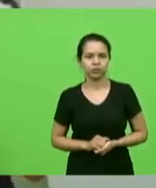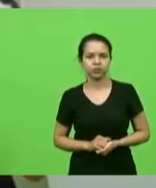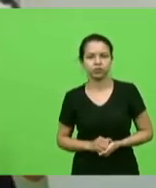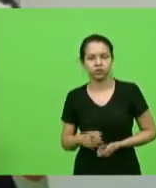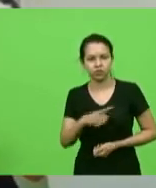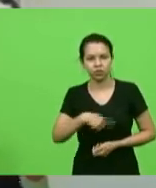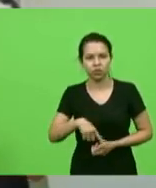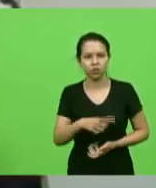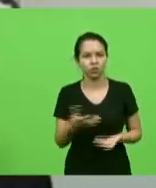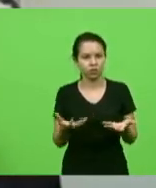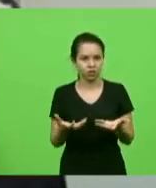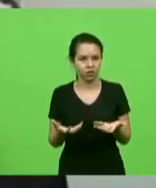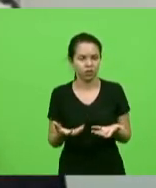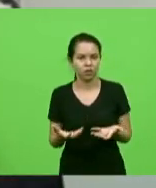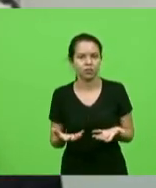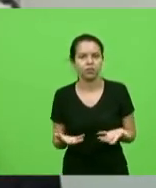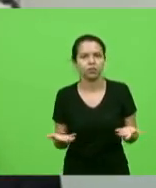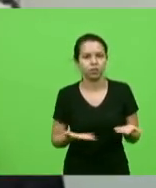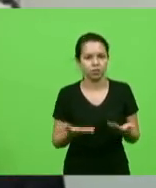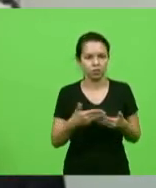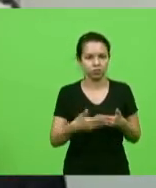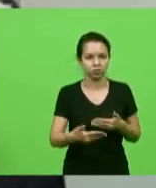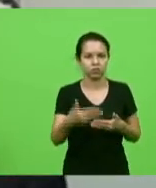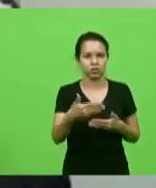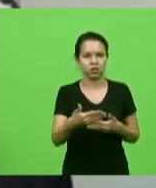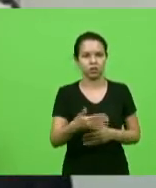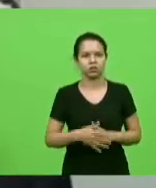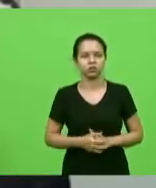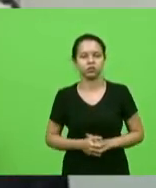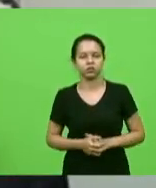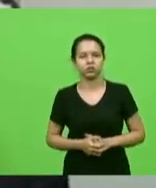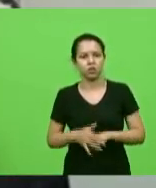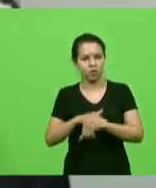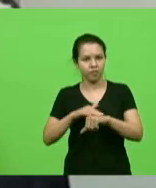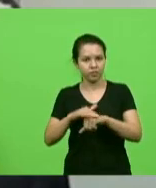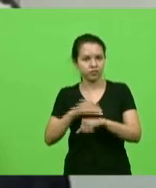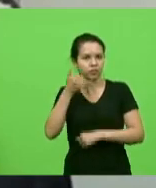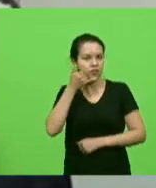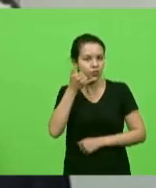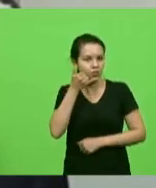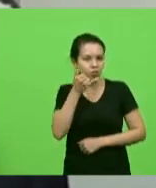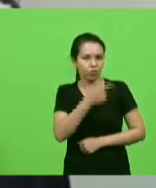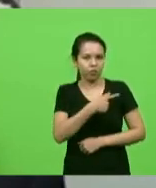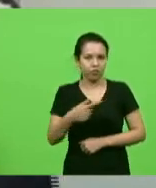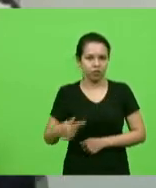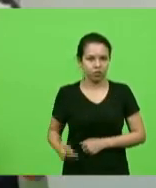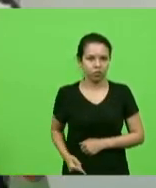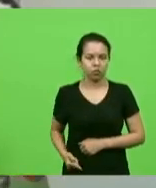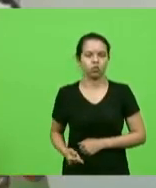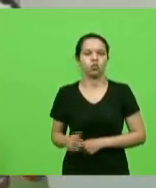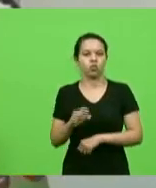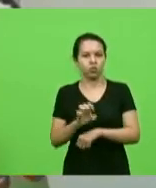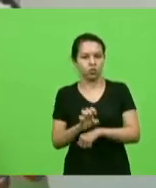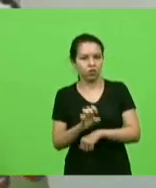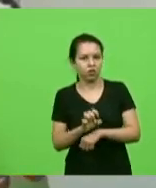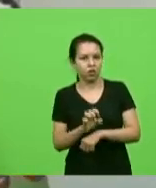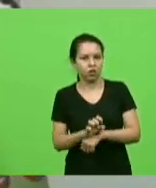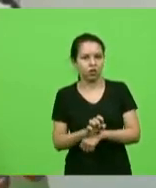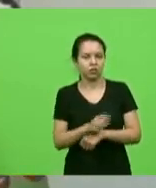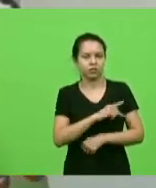hoje nós queremos passar aqui a tônica da conversa telefônica entre o governador do Estado e o presidente do Tribunal de Contas